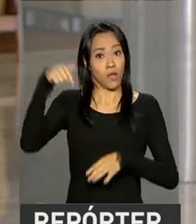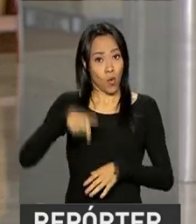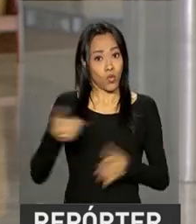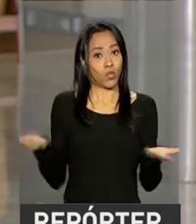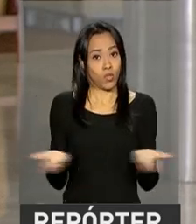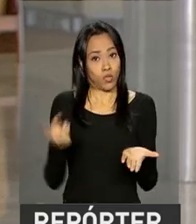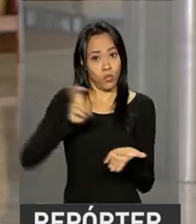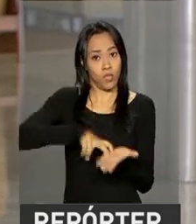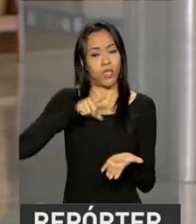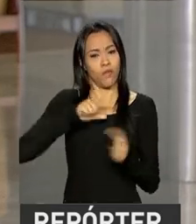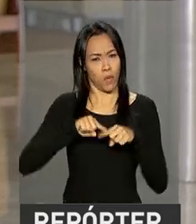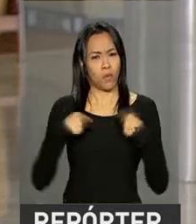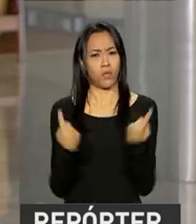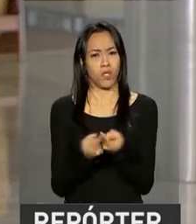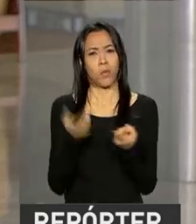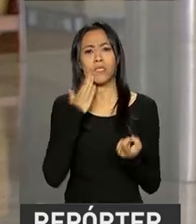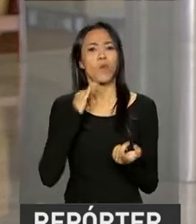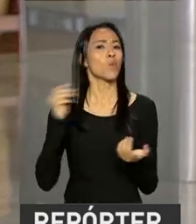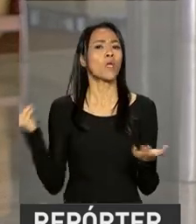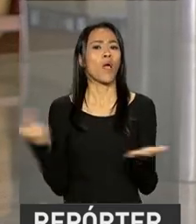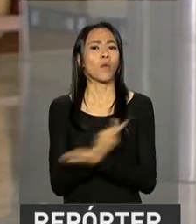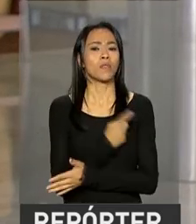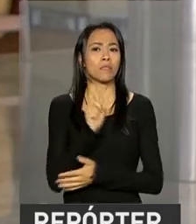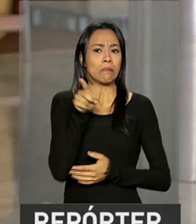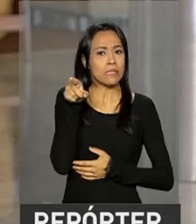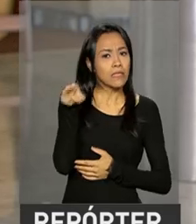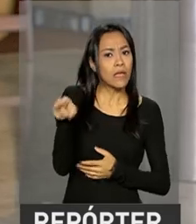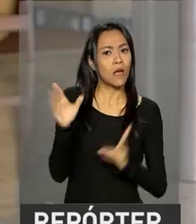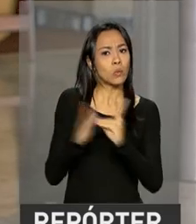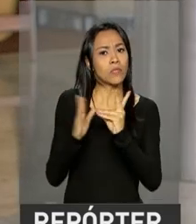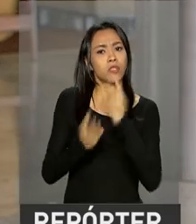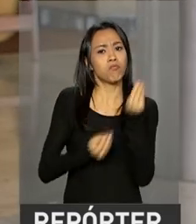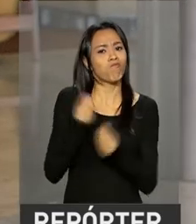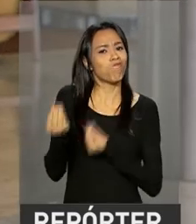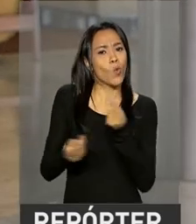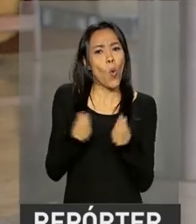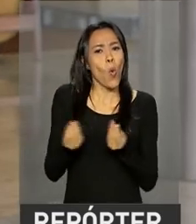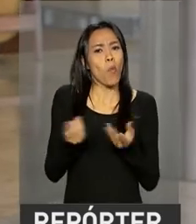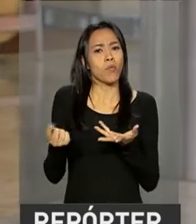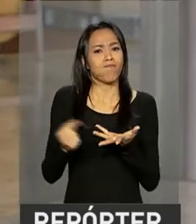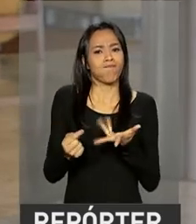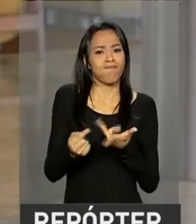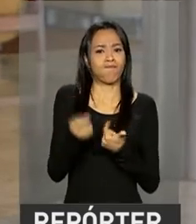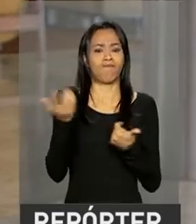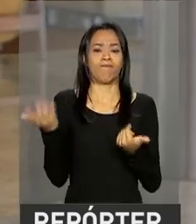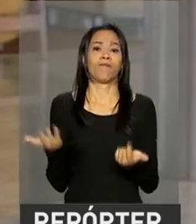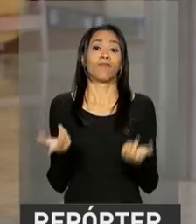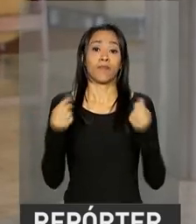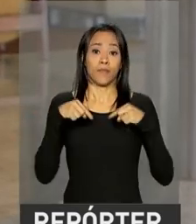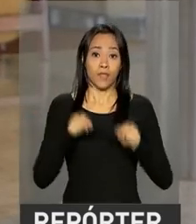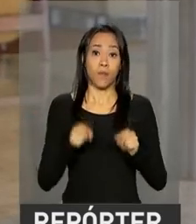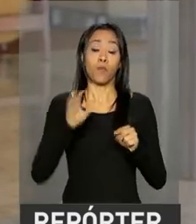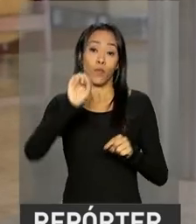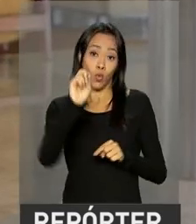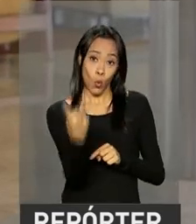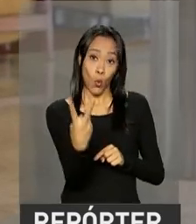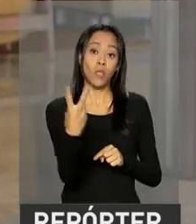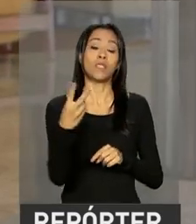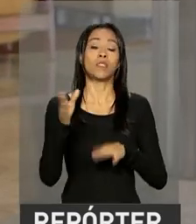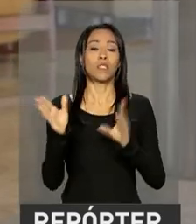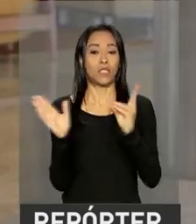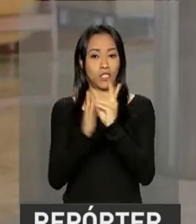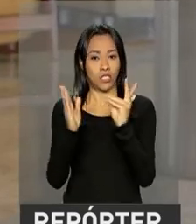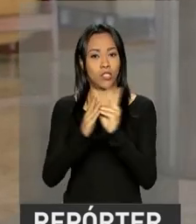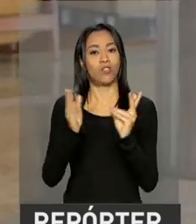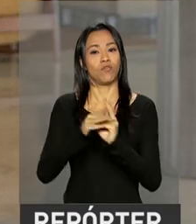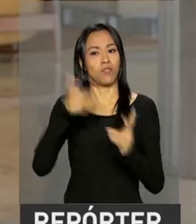para discutir essa situação e pensar em novas ações. De acordo com informações do CIMI, dois índios foram